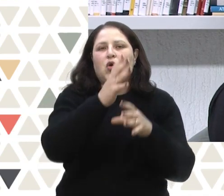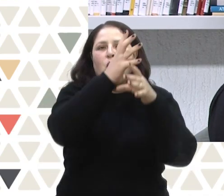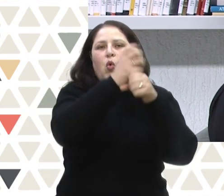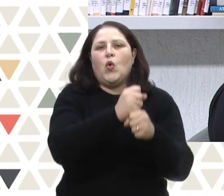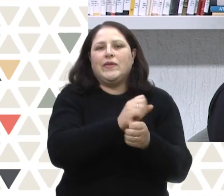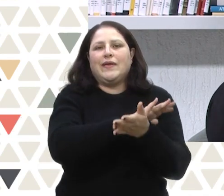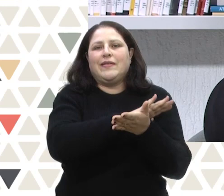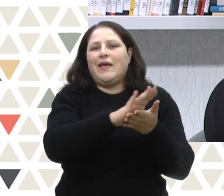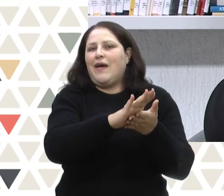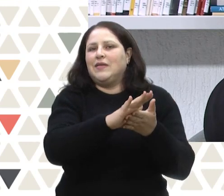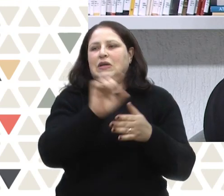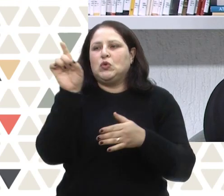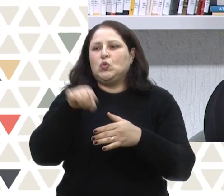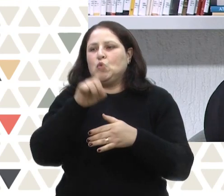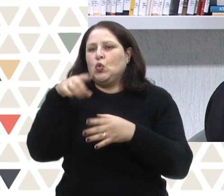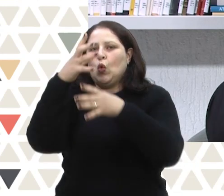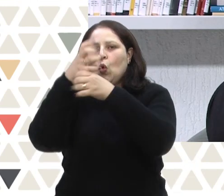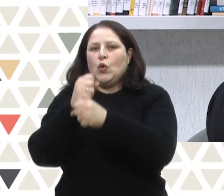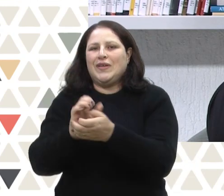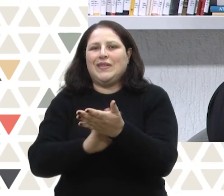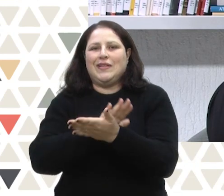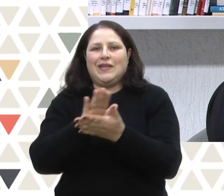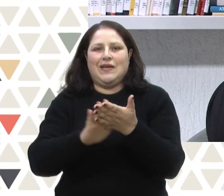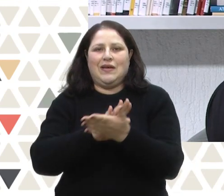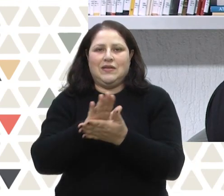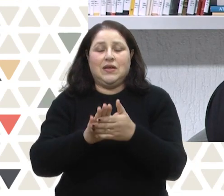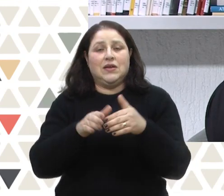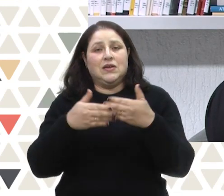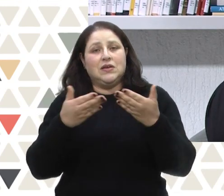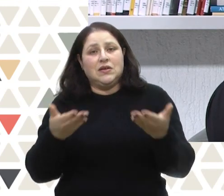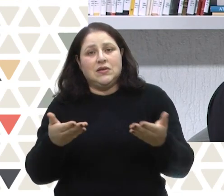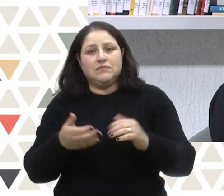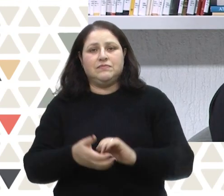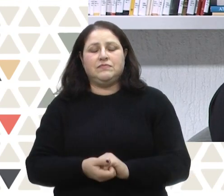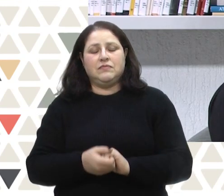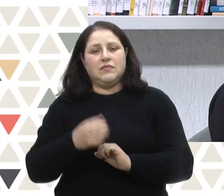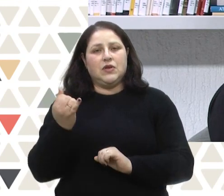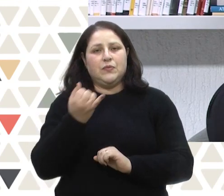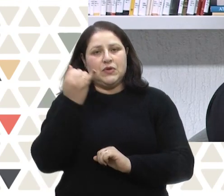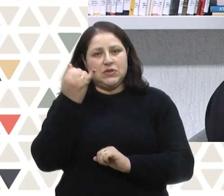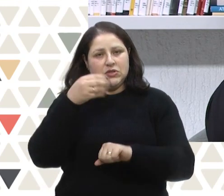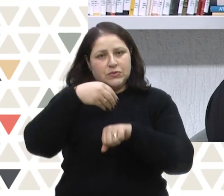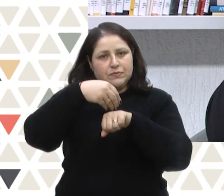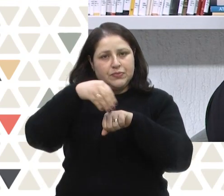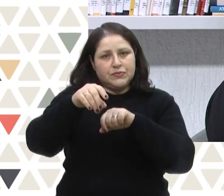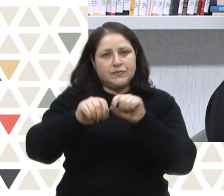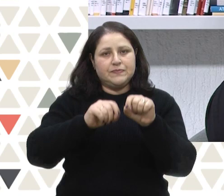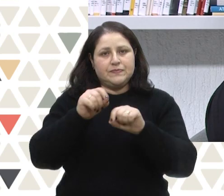brancos e nulos para qualquer possibilidade. Então, é importante destacar